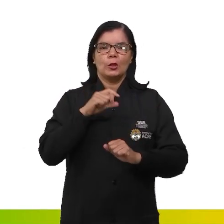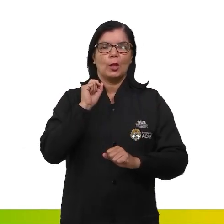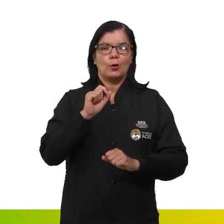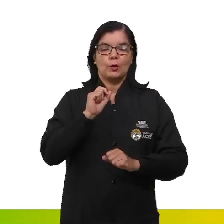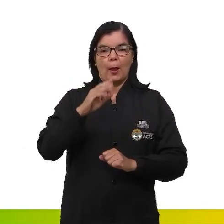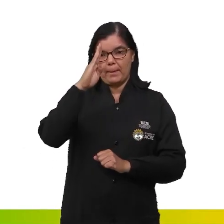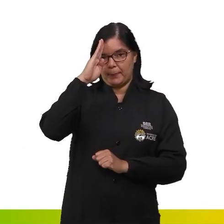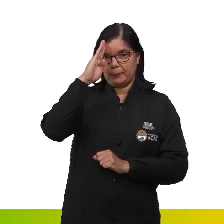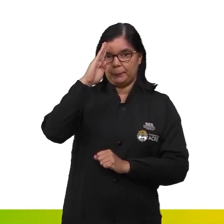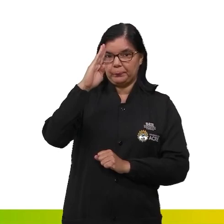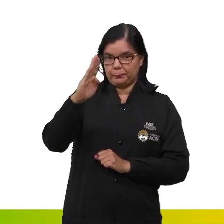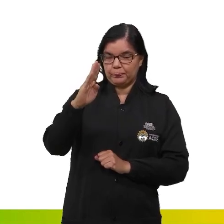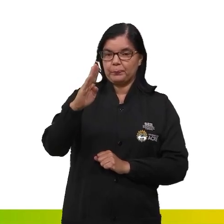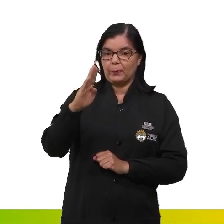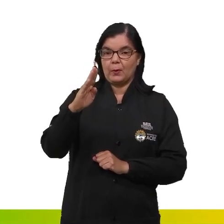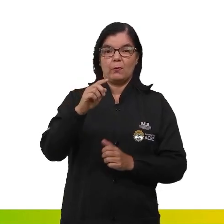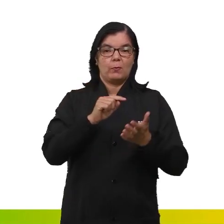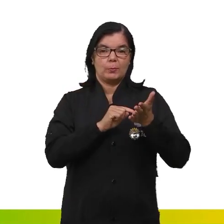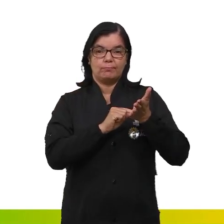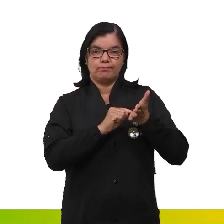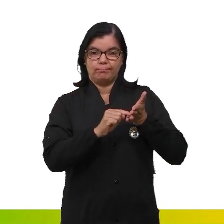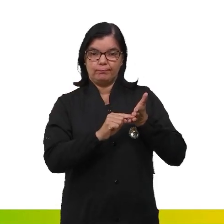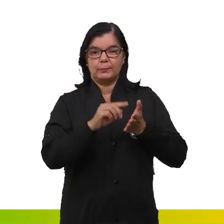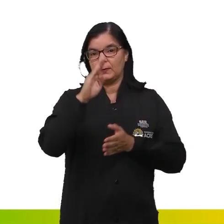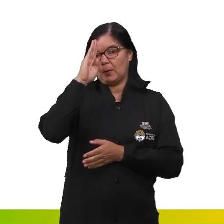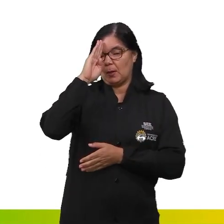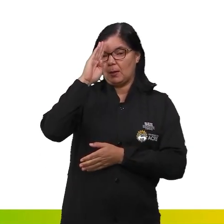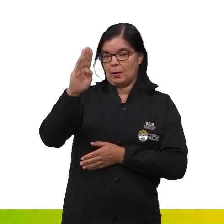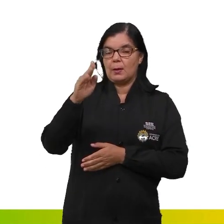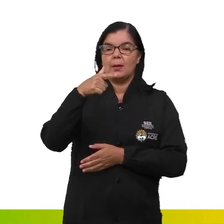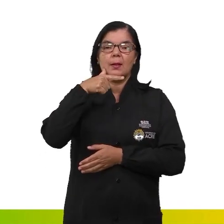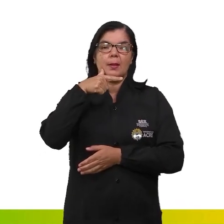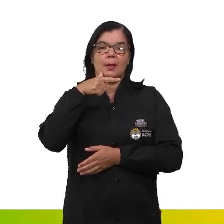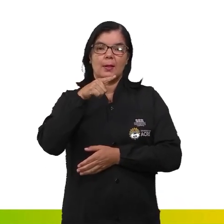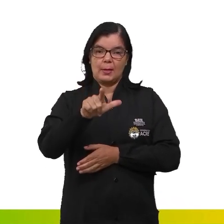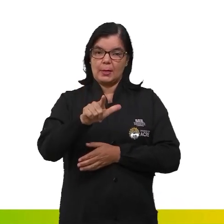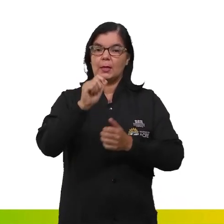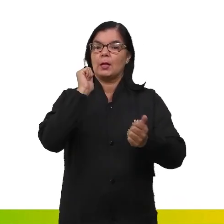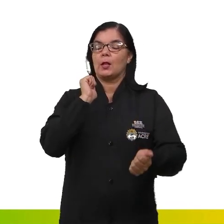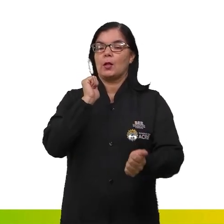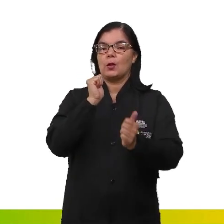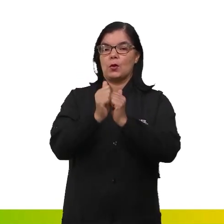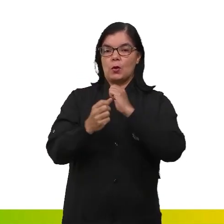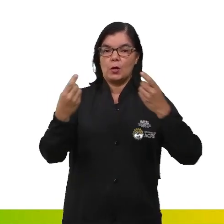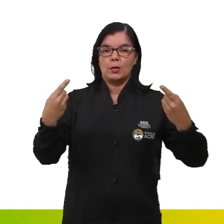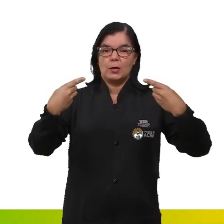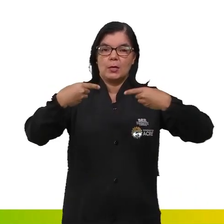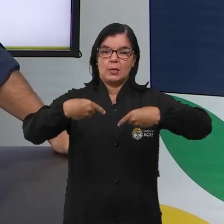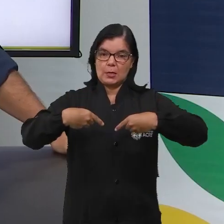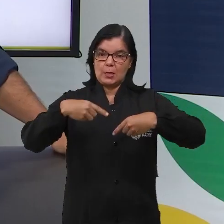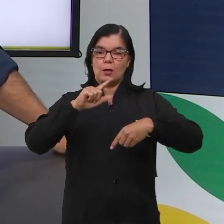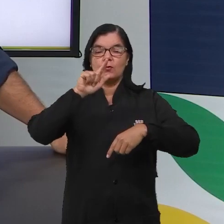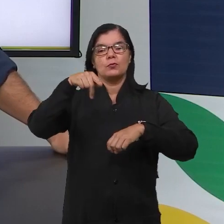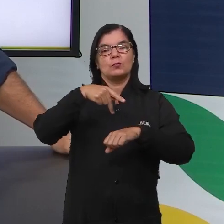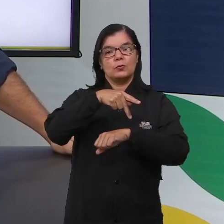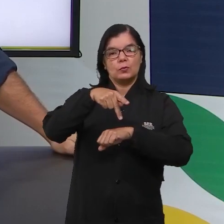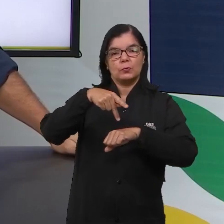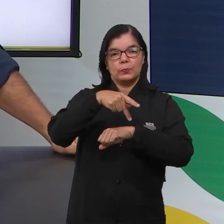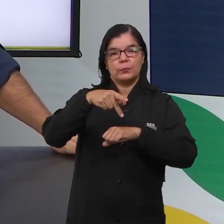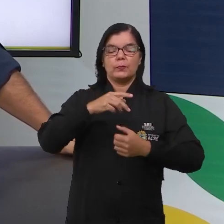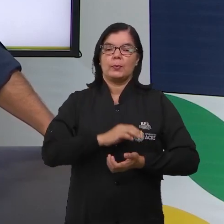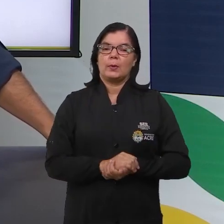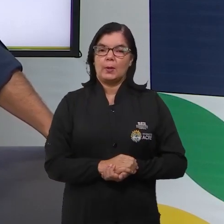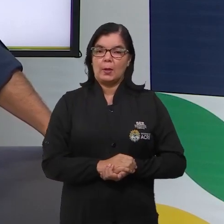a principal, vamos lá, principal língua das competições internacionais. Então aqui, foca em